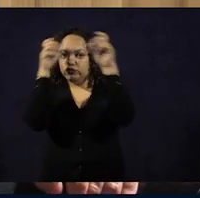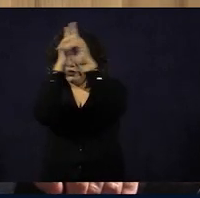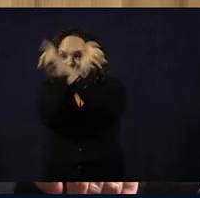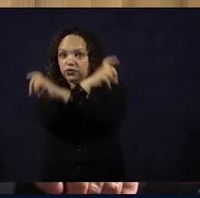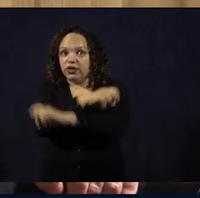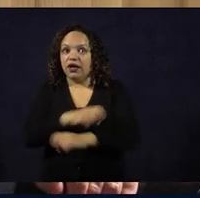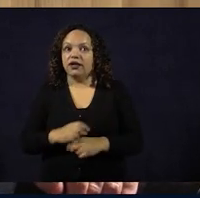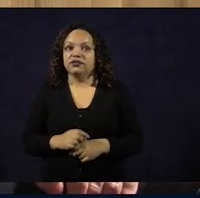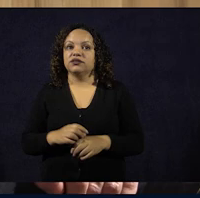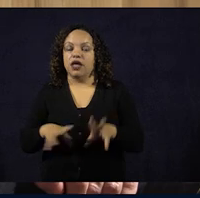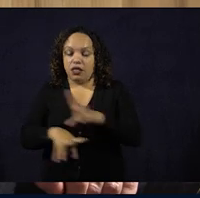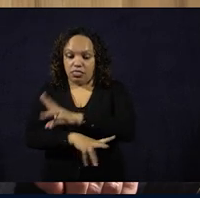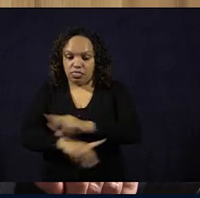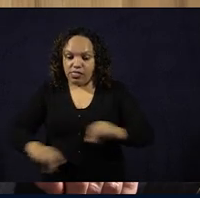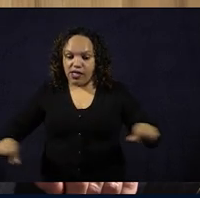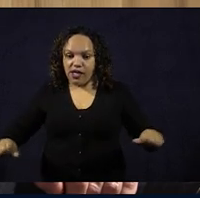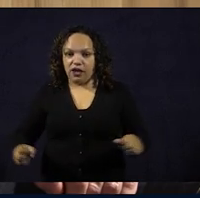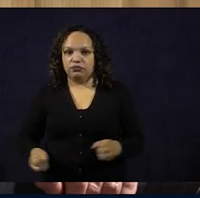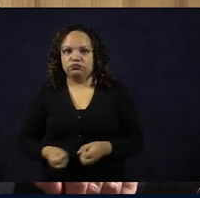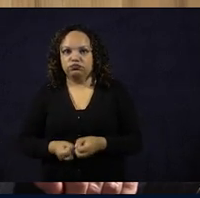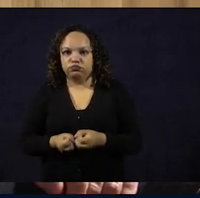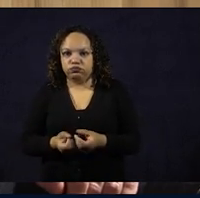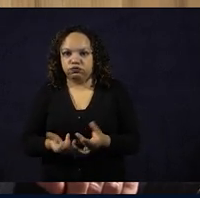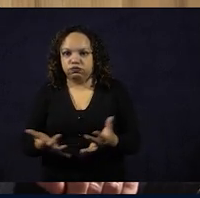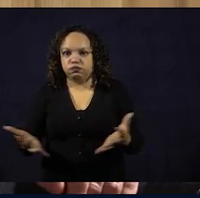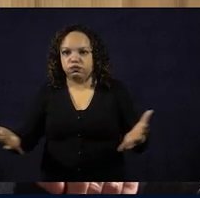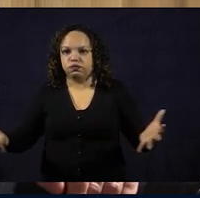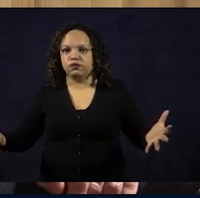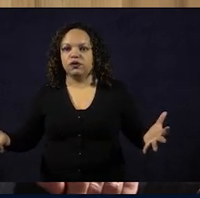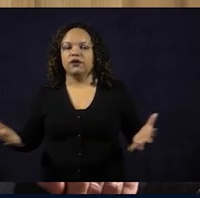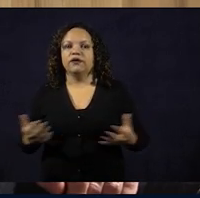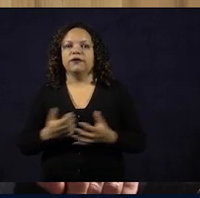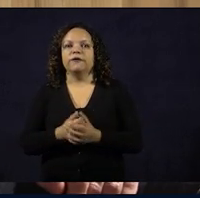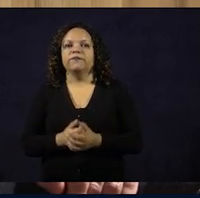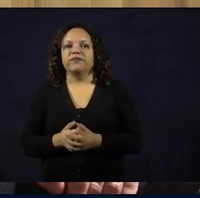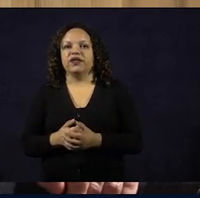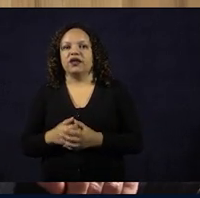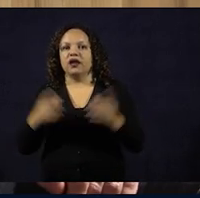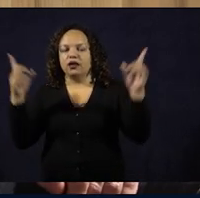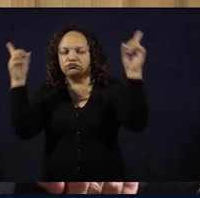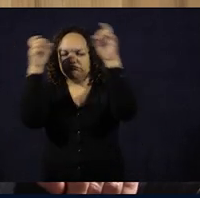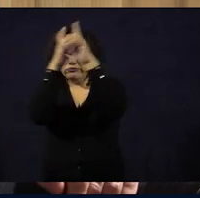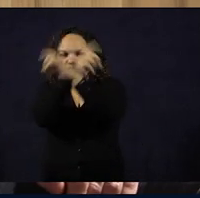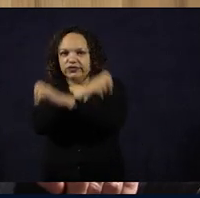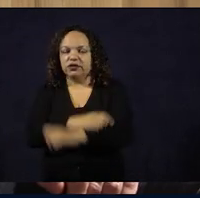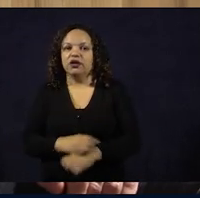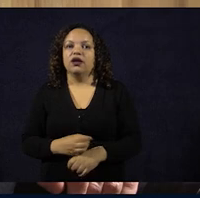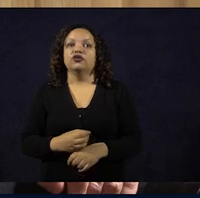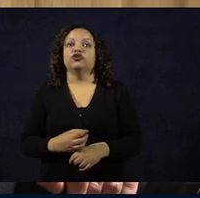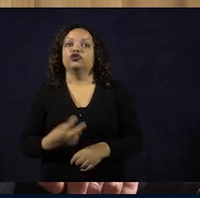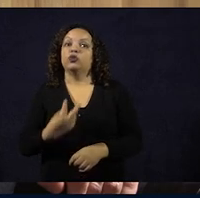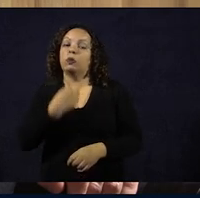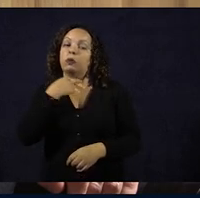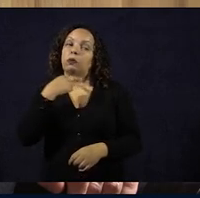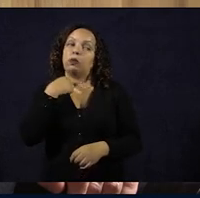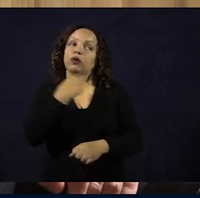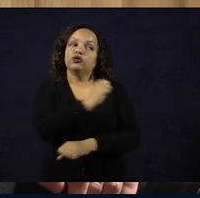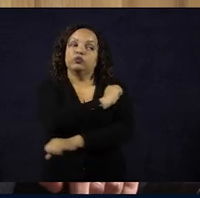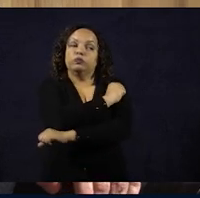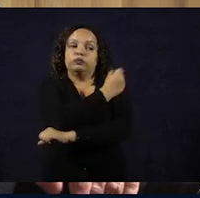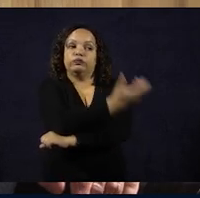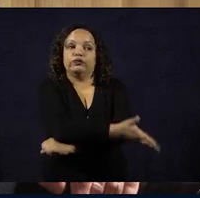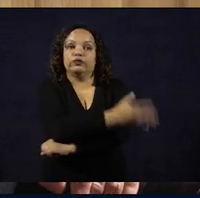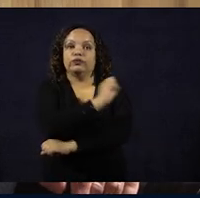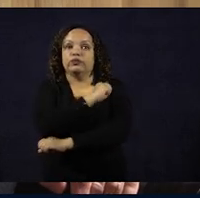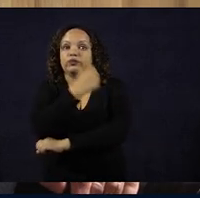é um grande desafio o crescimento em terra a gente sabe disso a gente tem compromisso de não desmatamento desde 2001 na